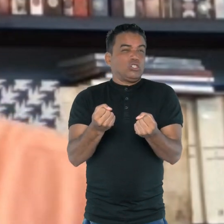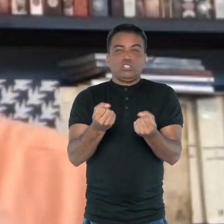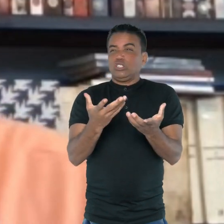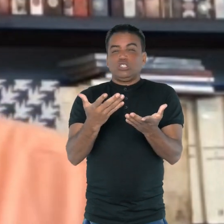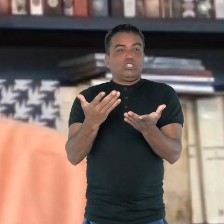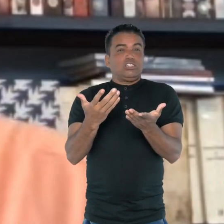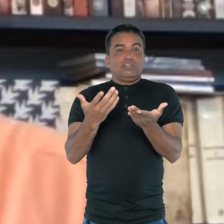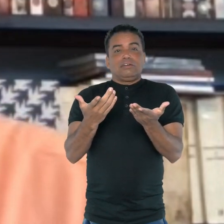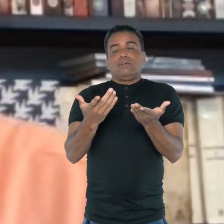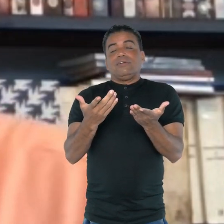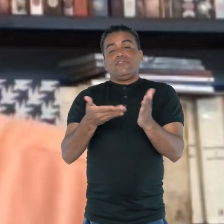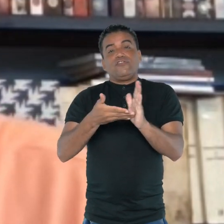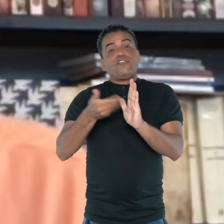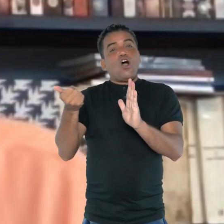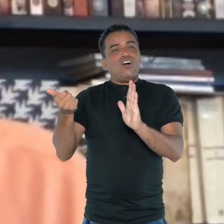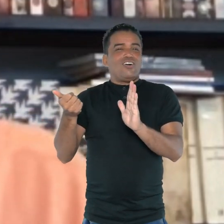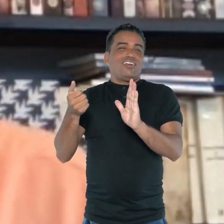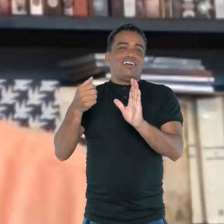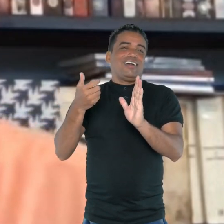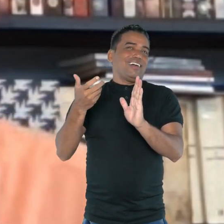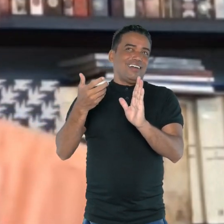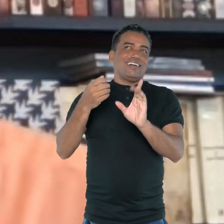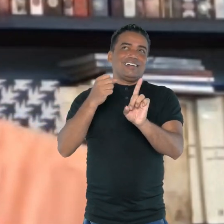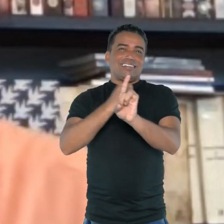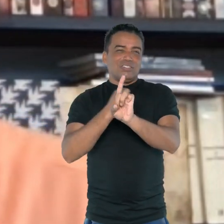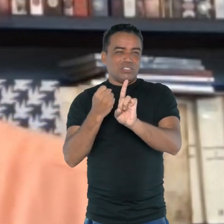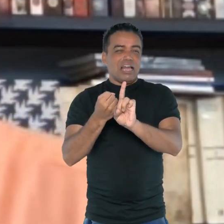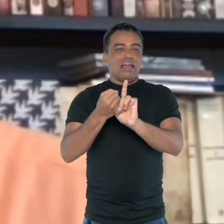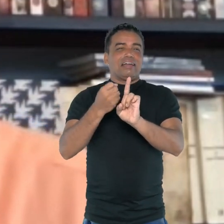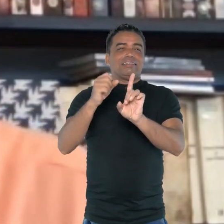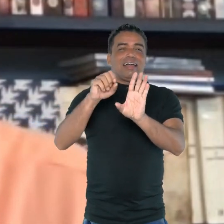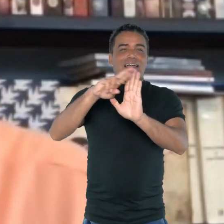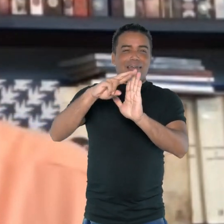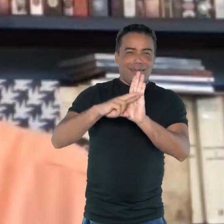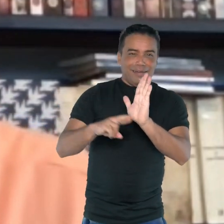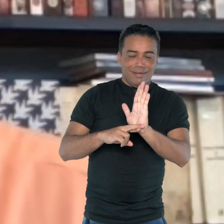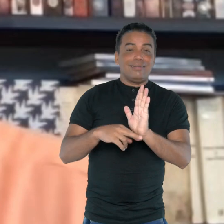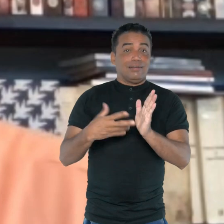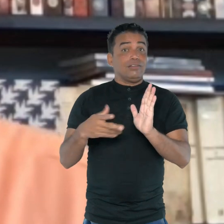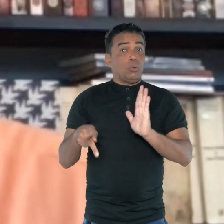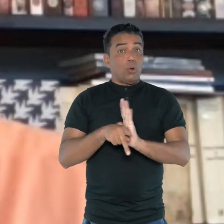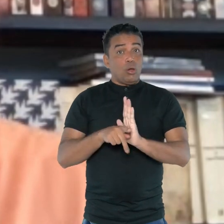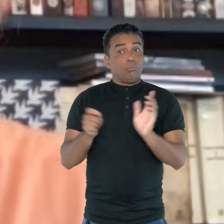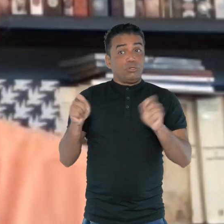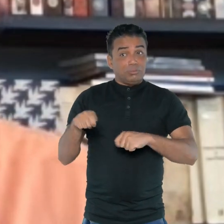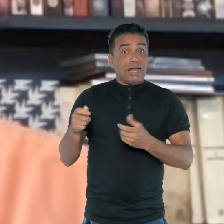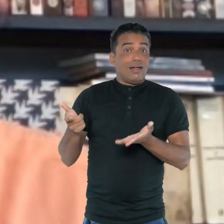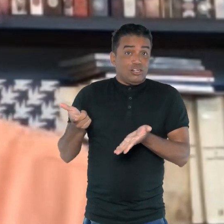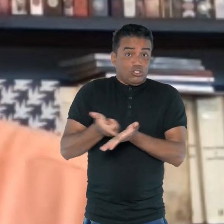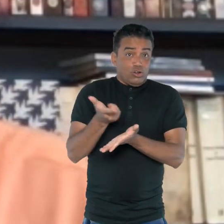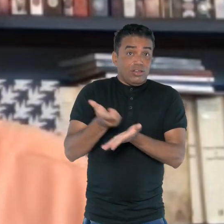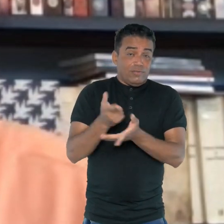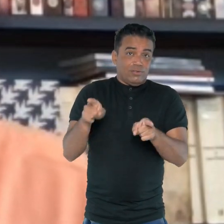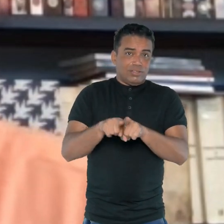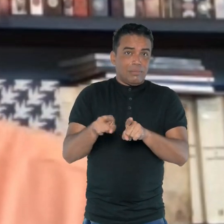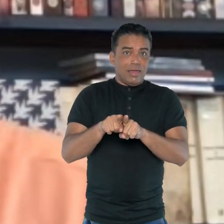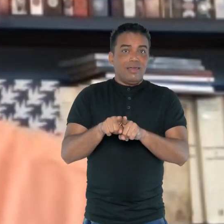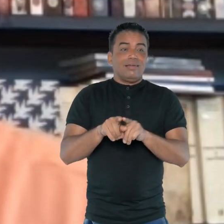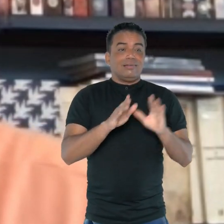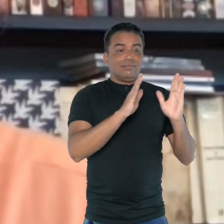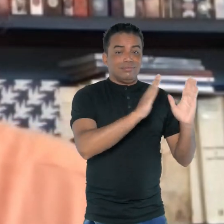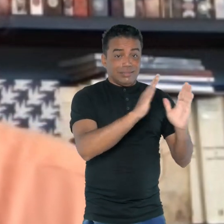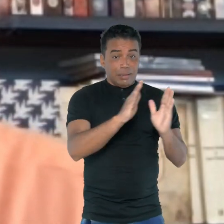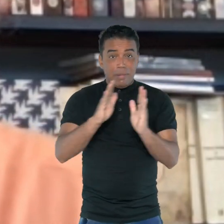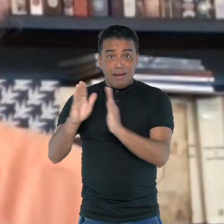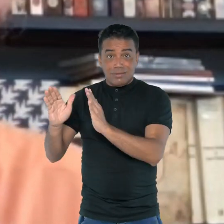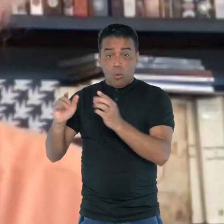média, com uma outra perspectiva que eu coloquei para o livro também, que, além das divisões internas,